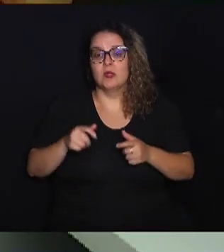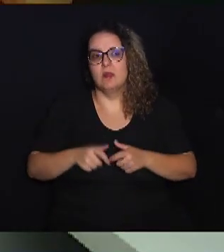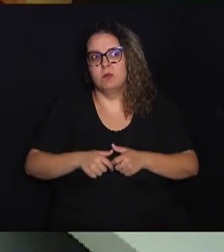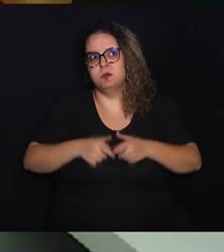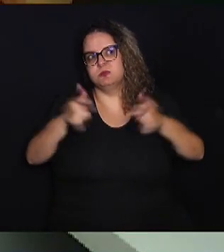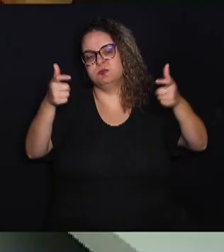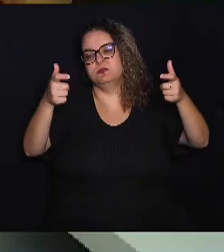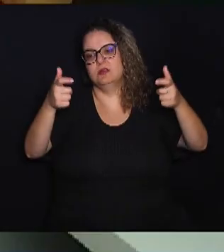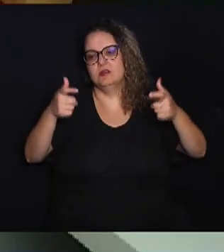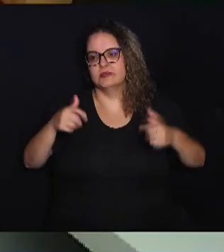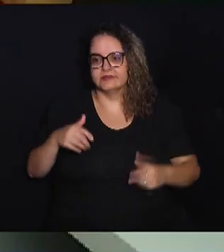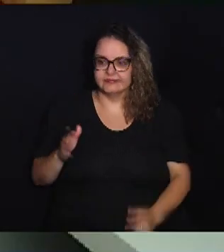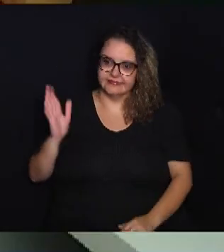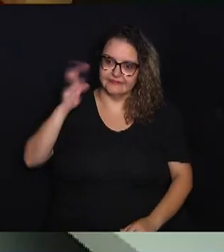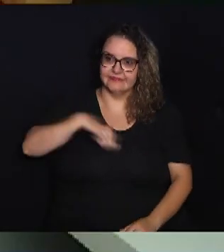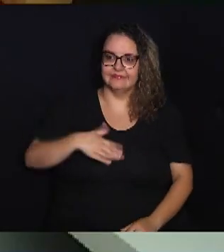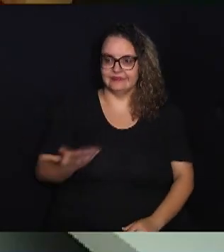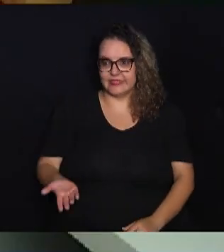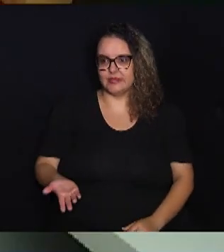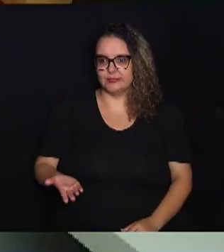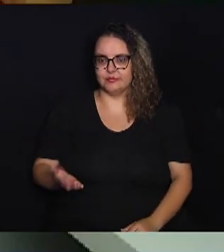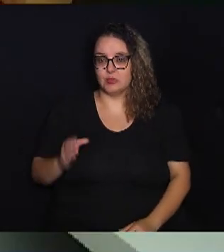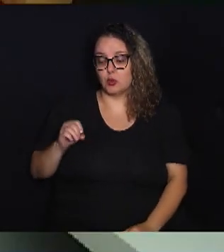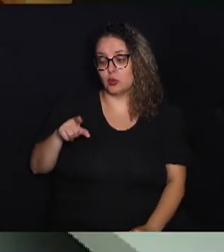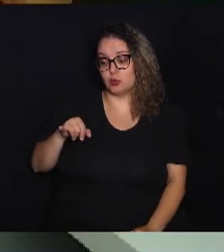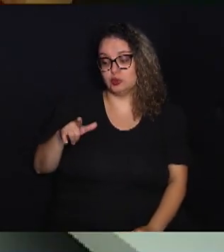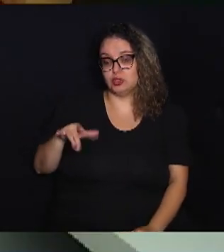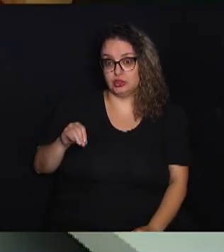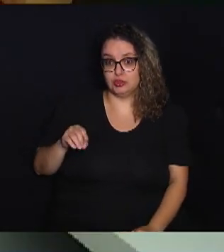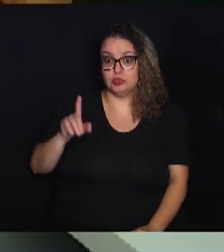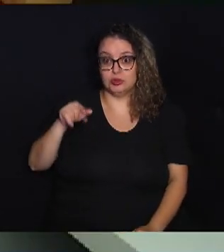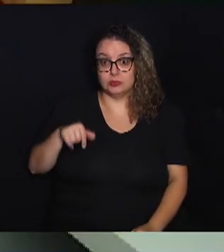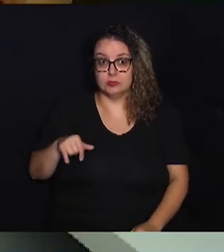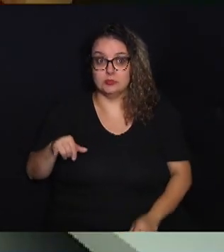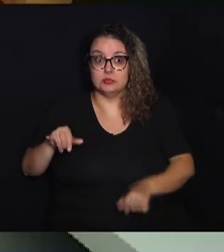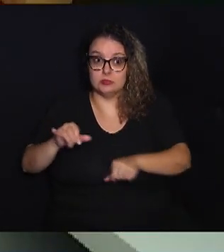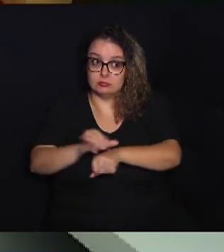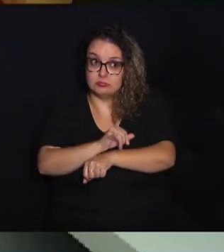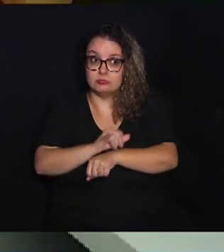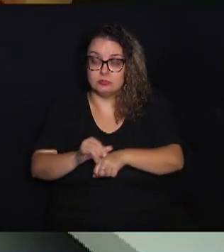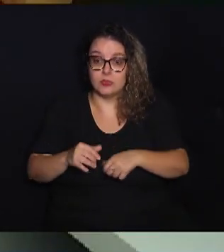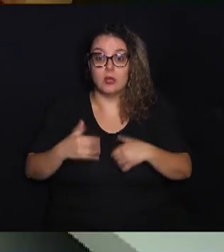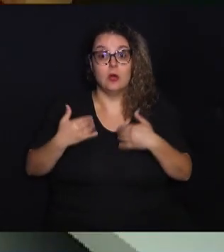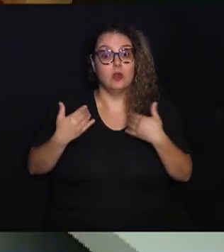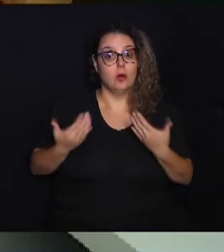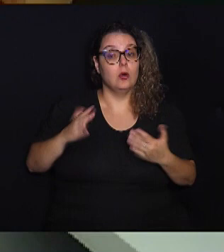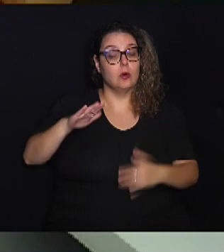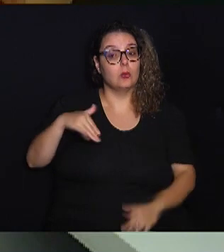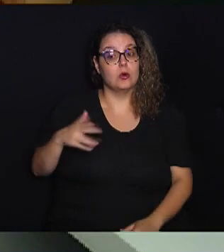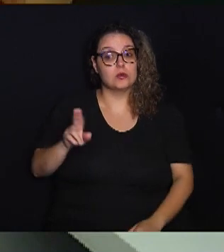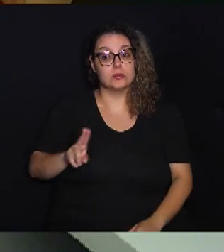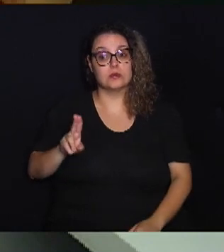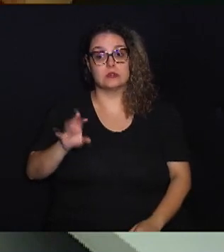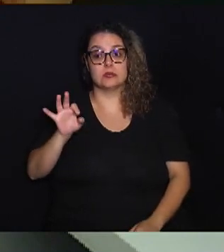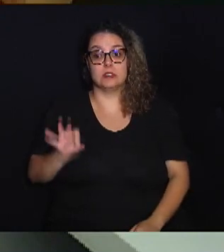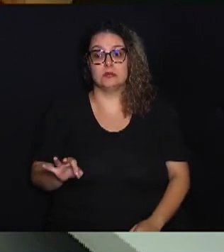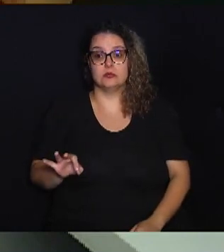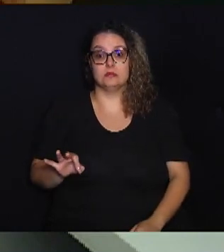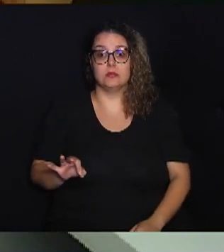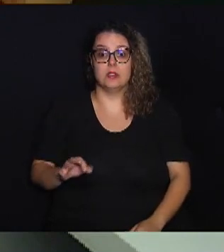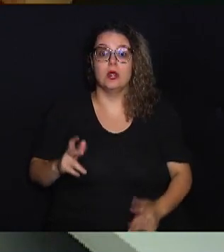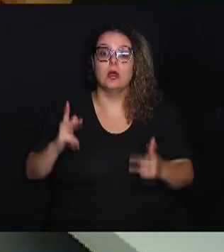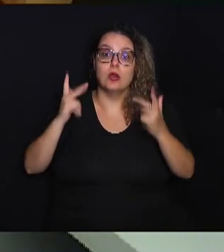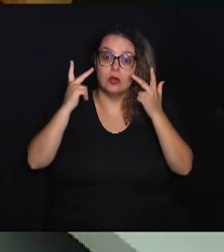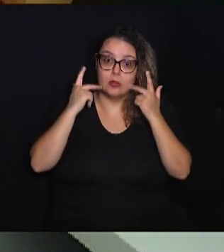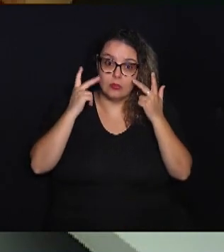o cochilo, ele é uma ferramenta interessante desde que usada corretamente. Então, geralmente,